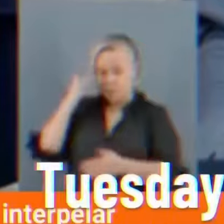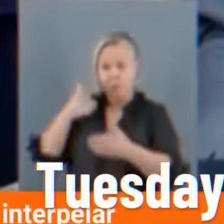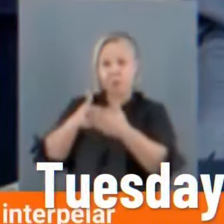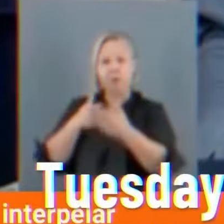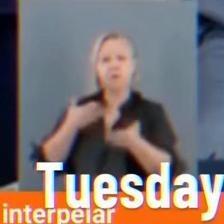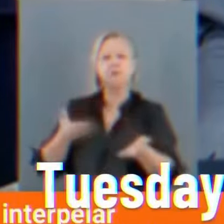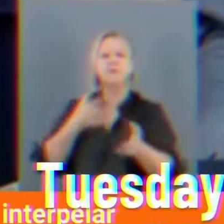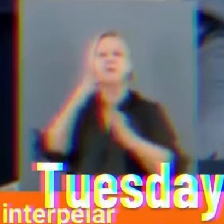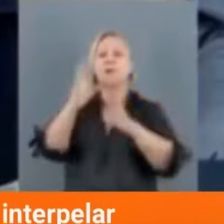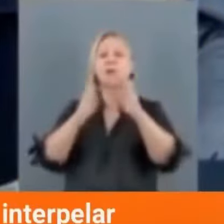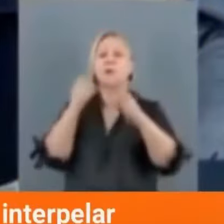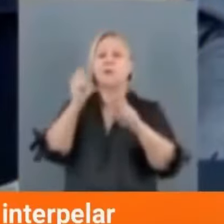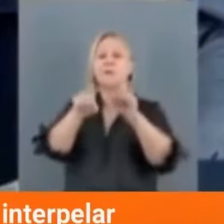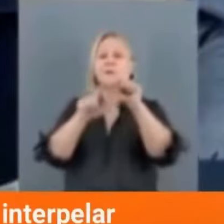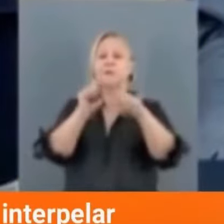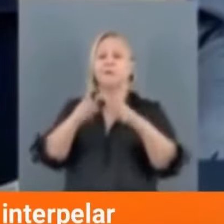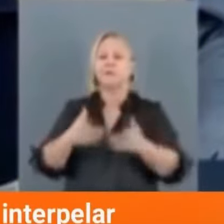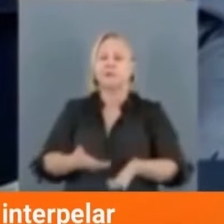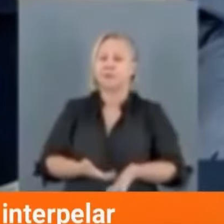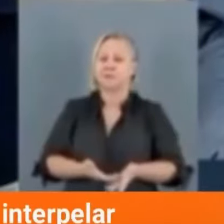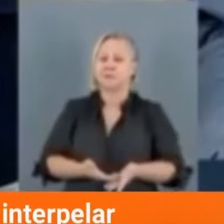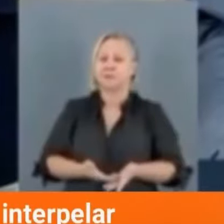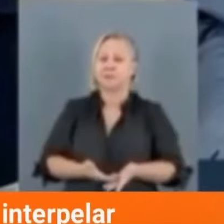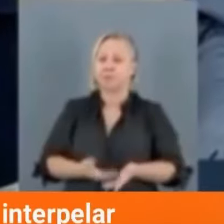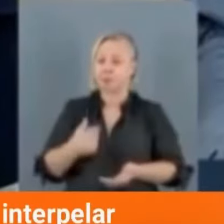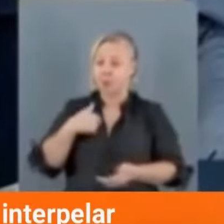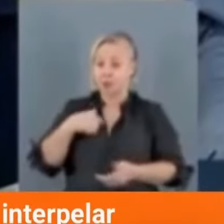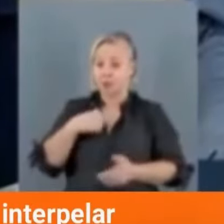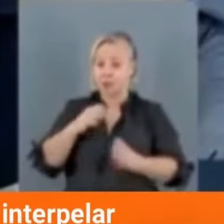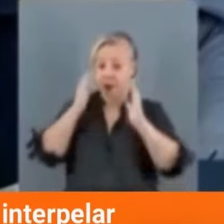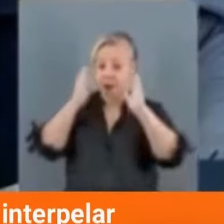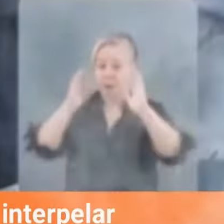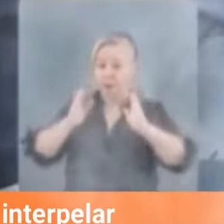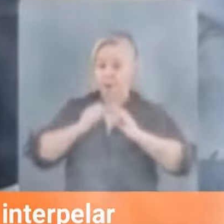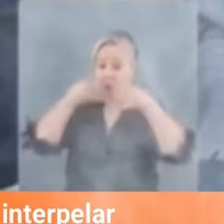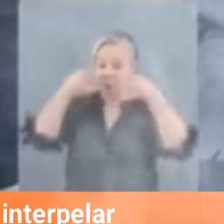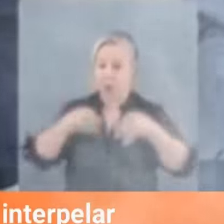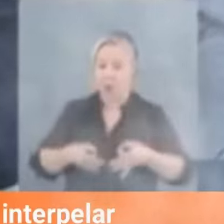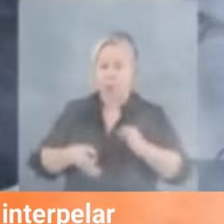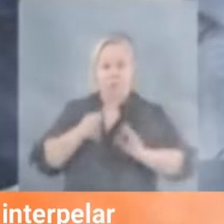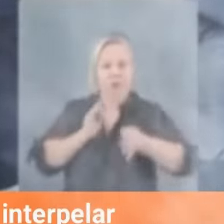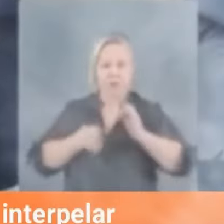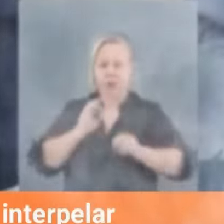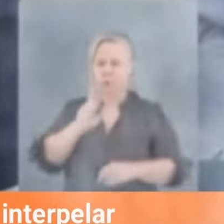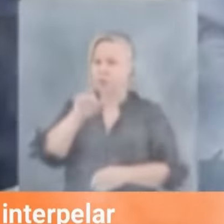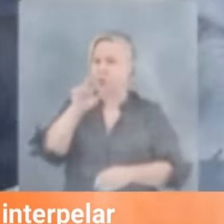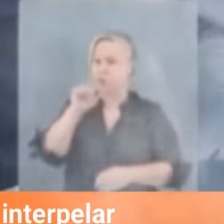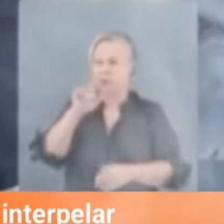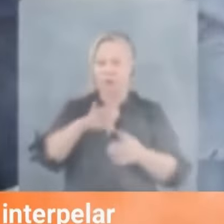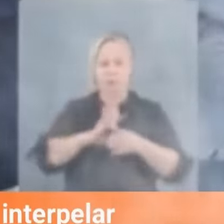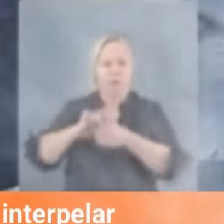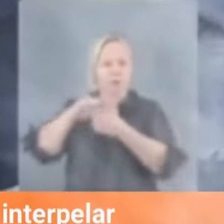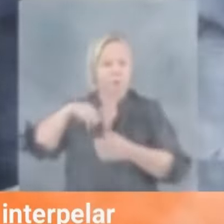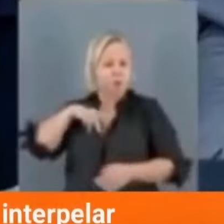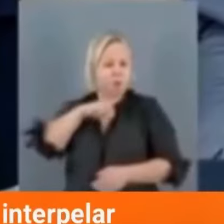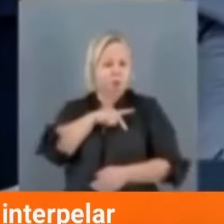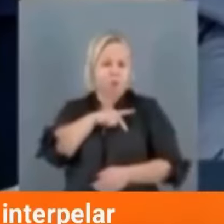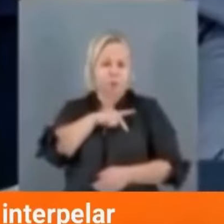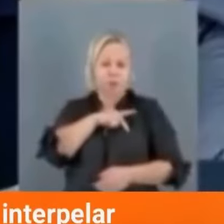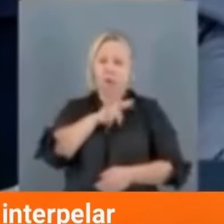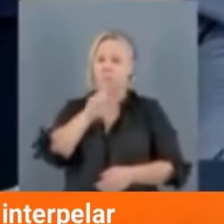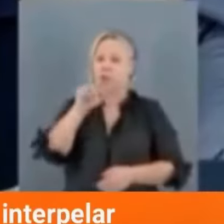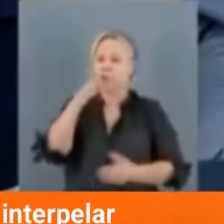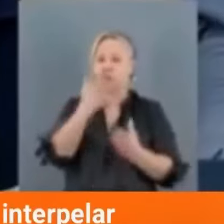dizer, eu sou uma pessoa honesta, eu sou ficha limpa, eu fui juiz, nunca fiz conluio com o Ministério Público, eu nunca tive sentença